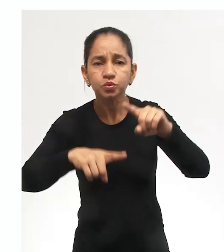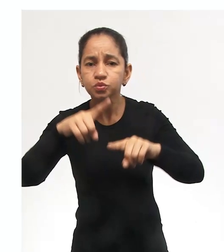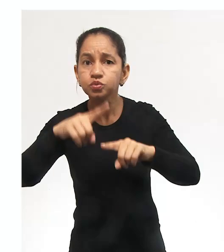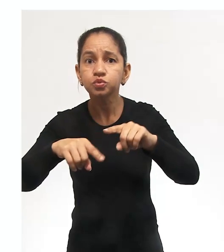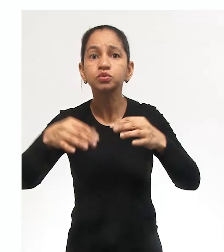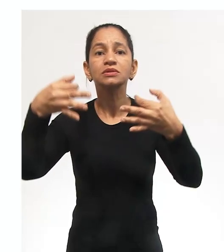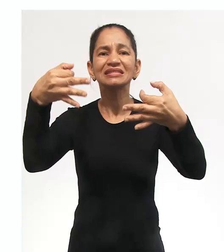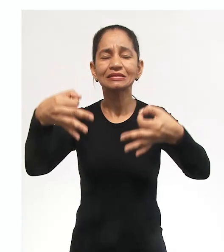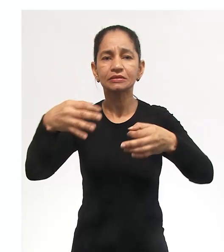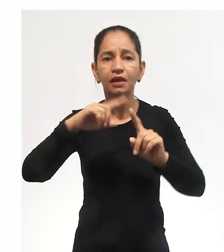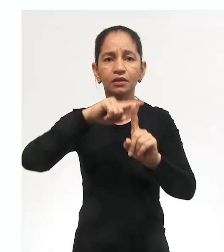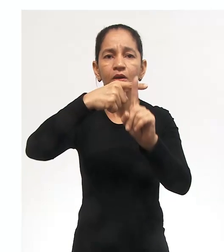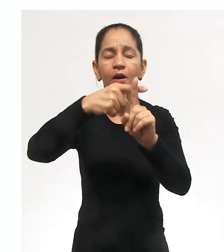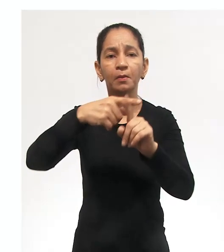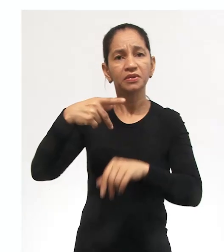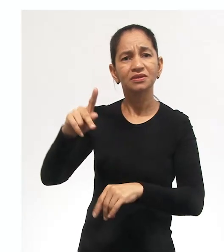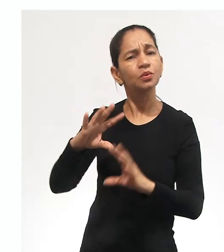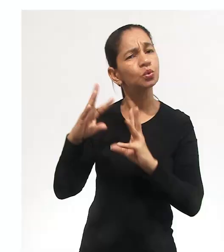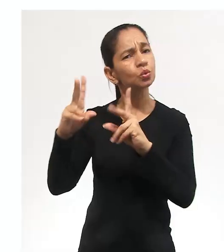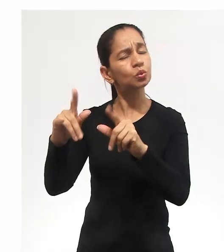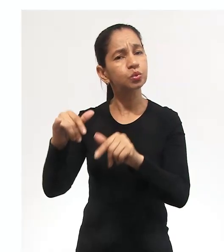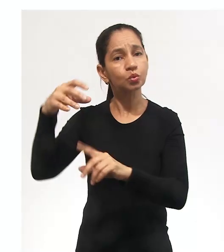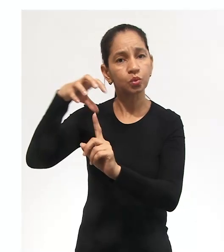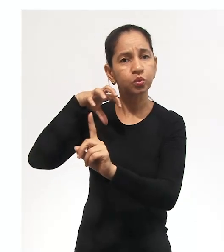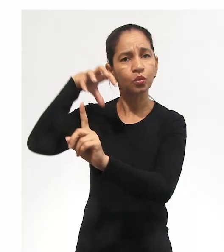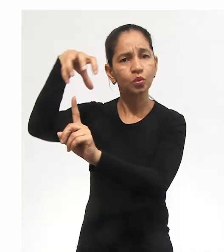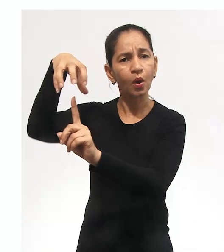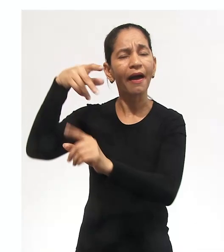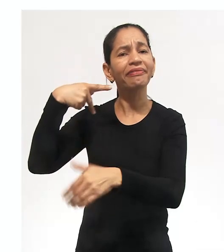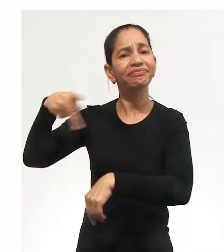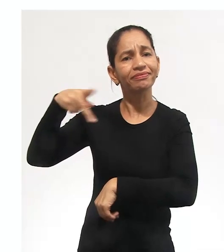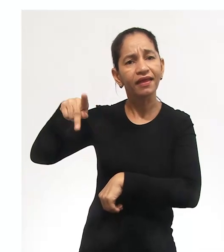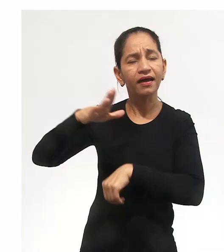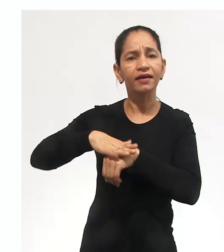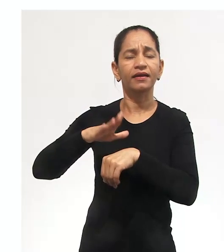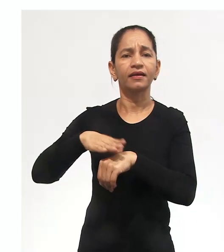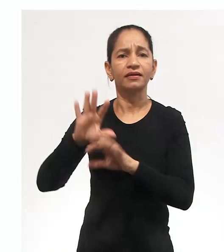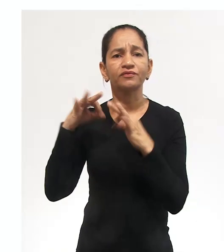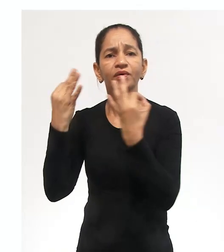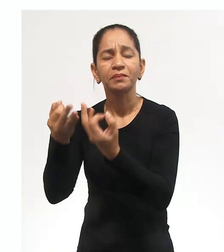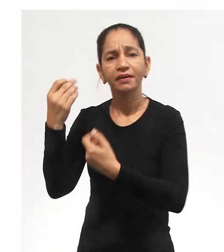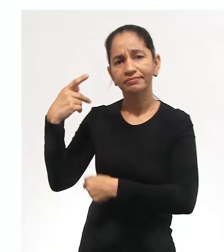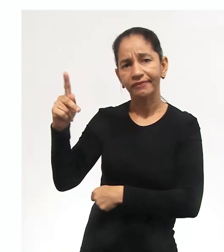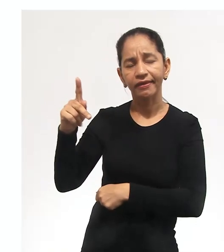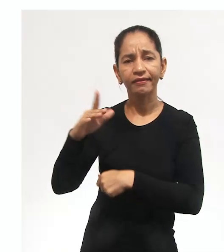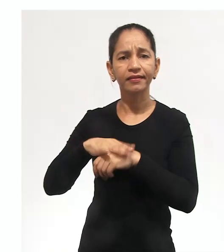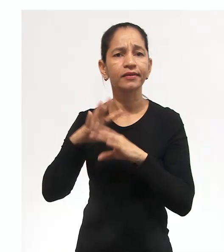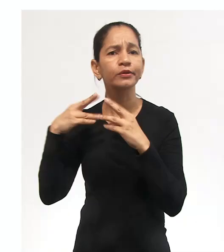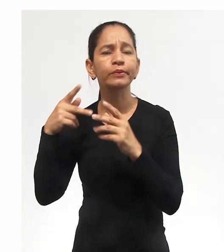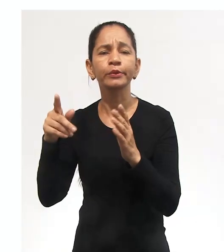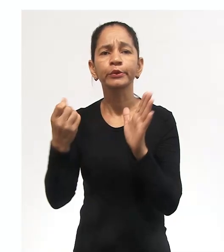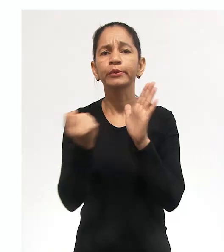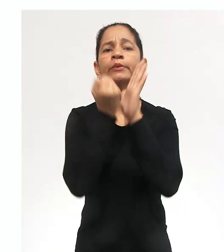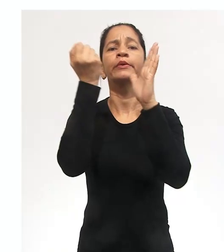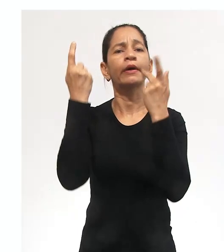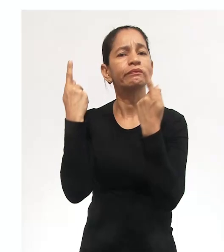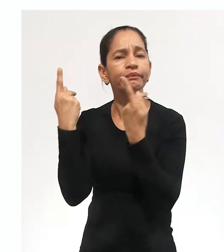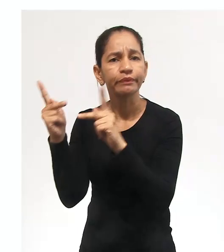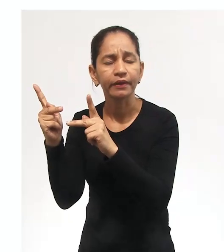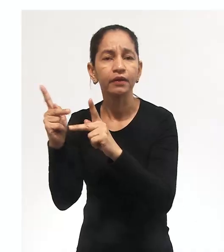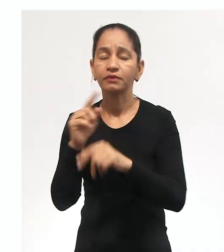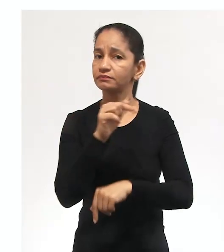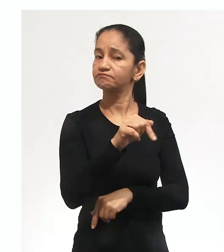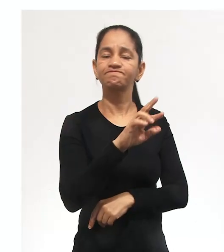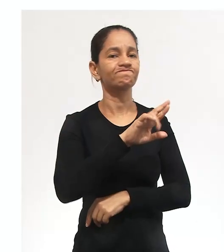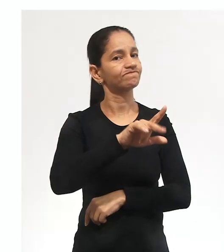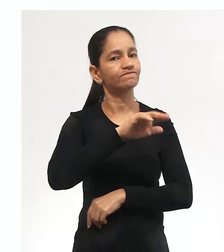da monarquia, que é tudo do rei, né? A coisa aqui no caso, né, é o quê? É pública, né? Não existe bens do rei, né? Então, a gente